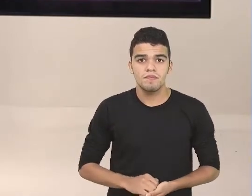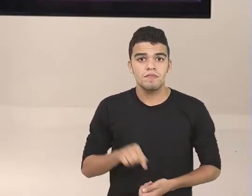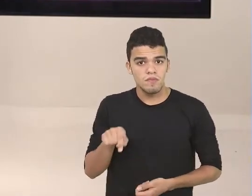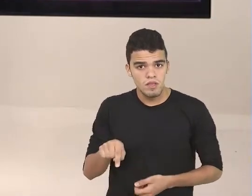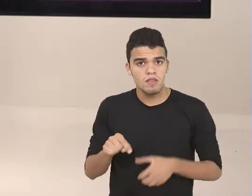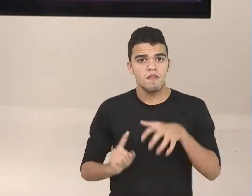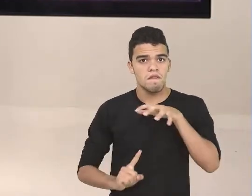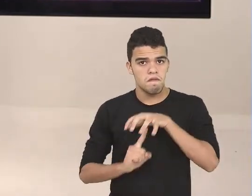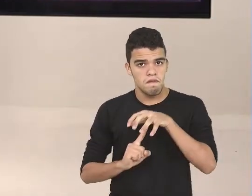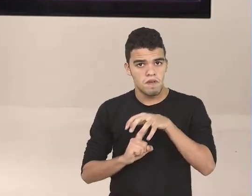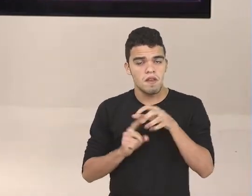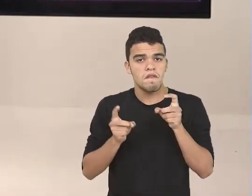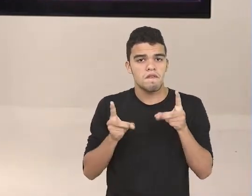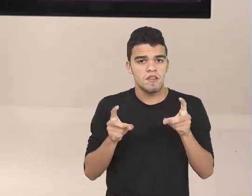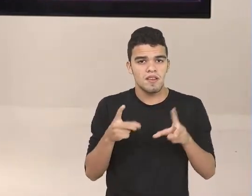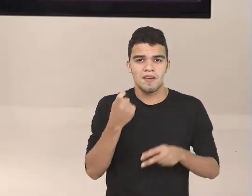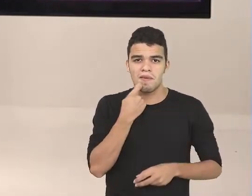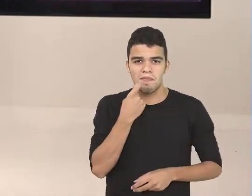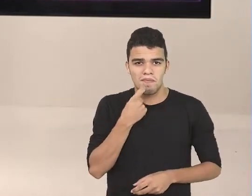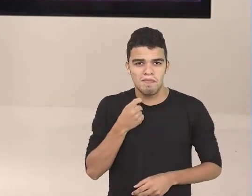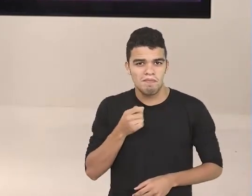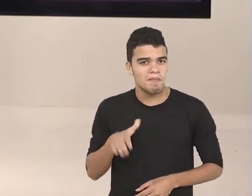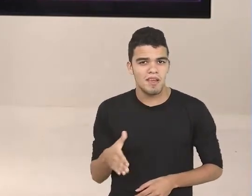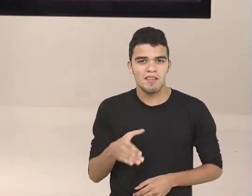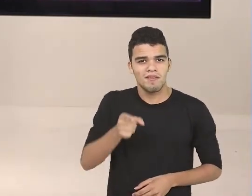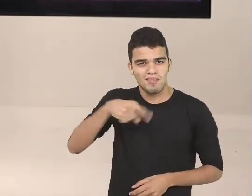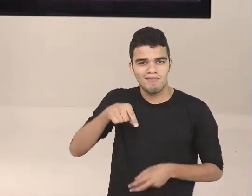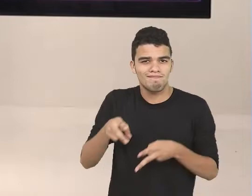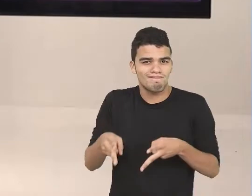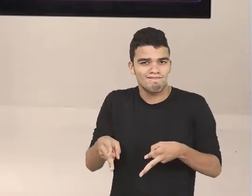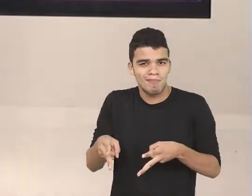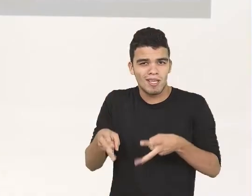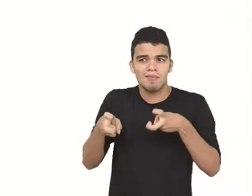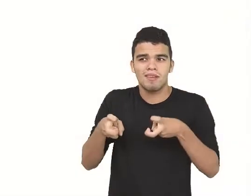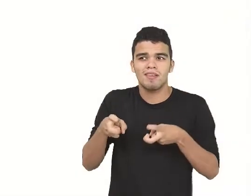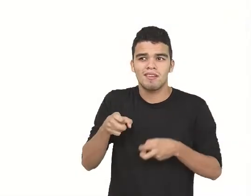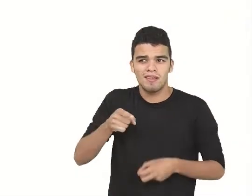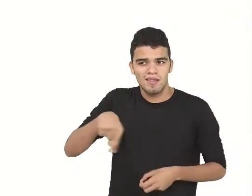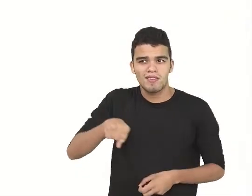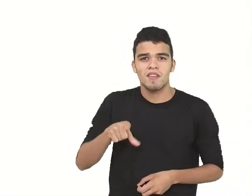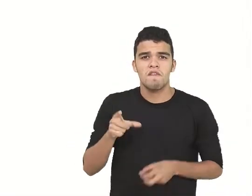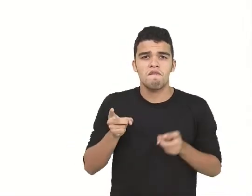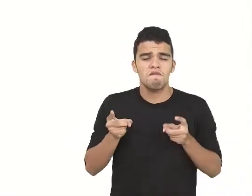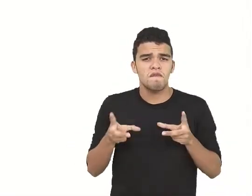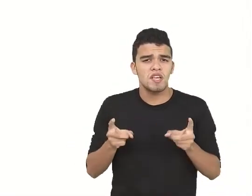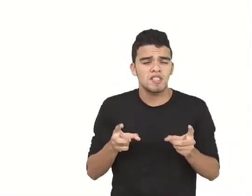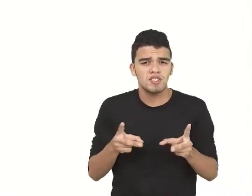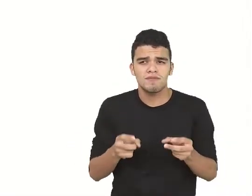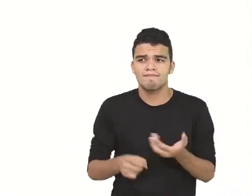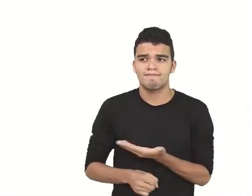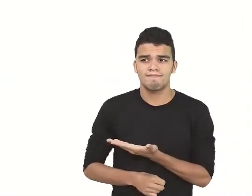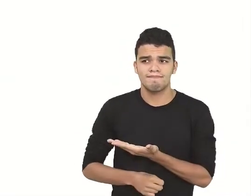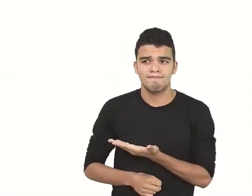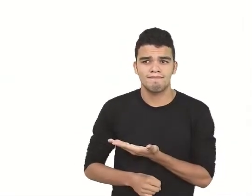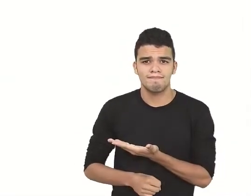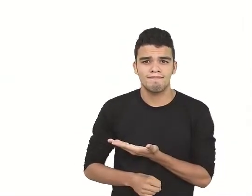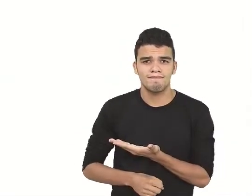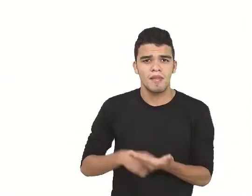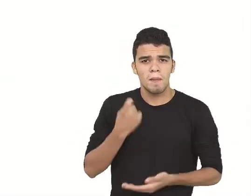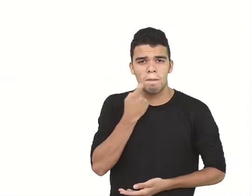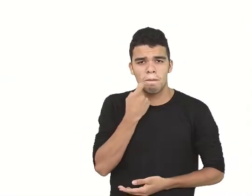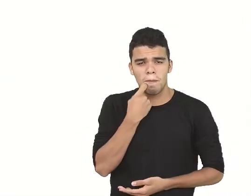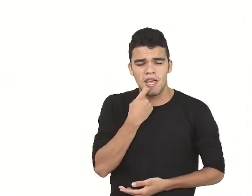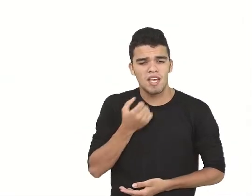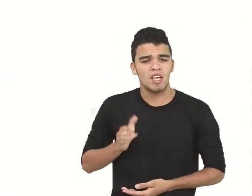mercado, como vocês podem notar, eles vendiam muitos peixes, né, muitos pescados e tudo mais, só que